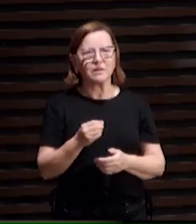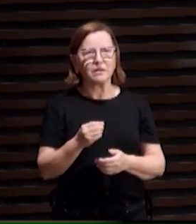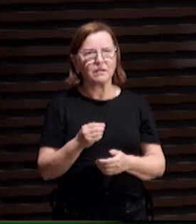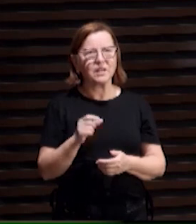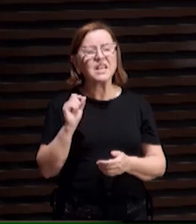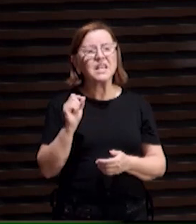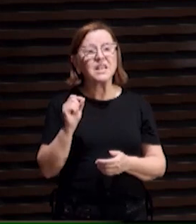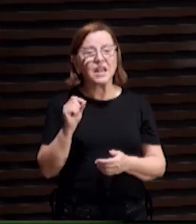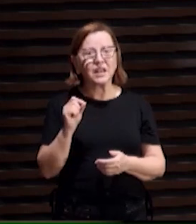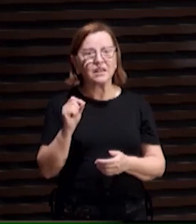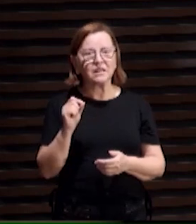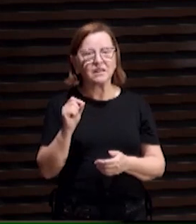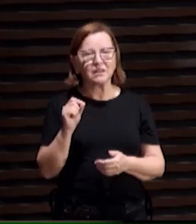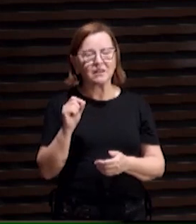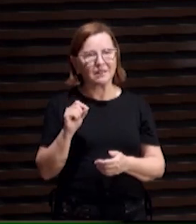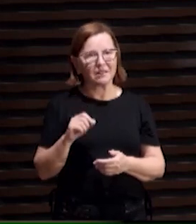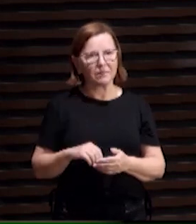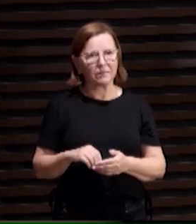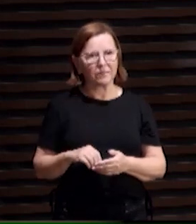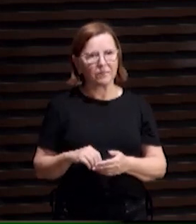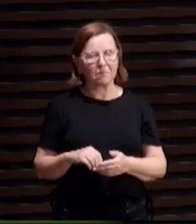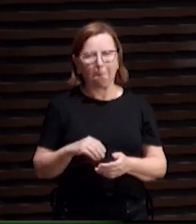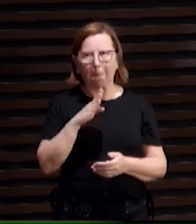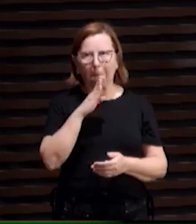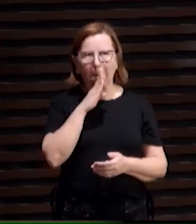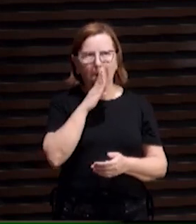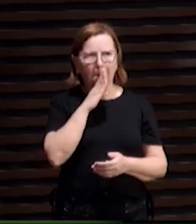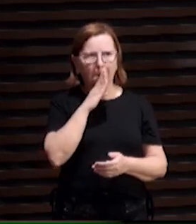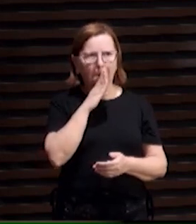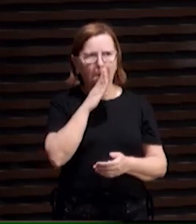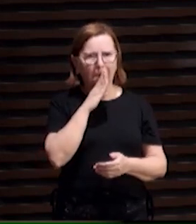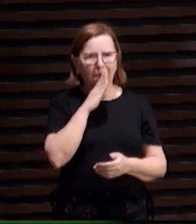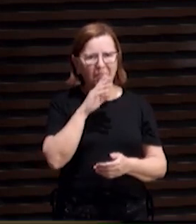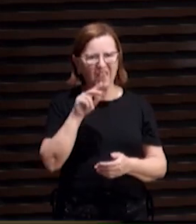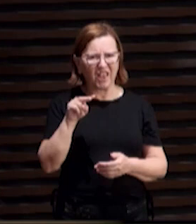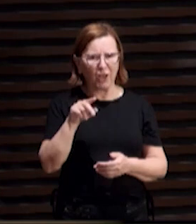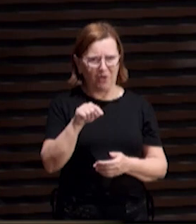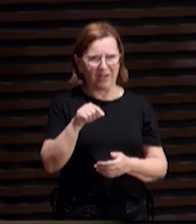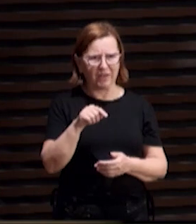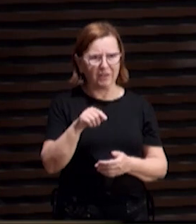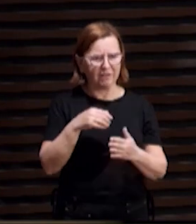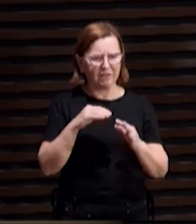uma proposta? O mesmo silêncio que vocês estão aqui estava lá.